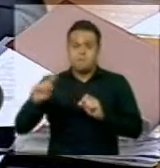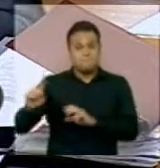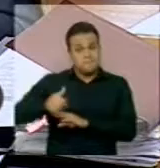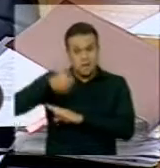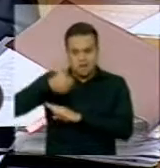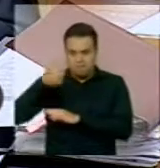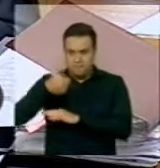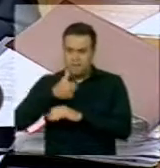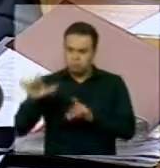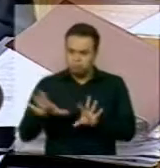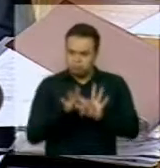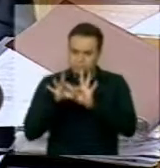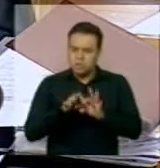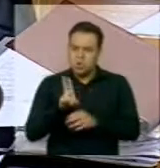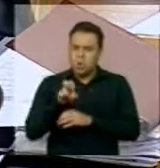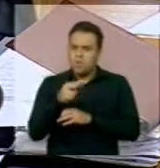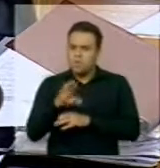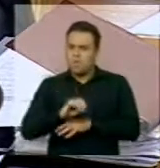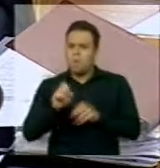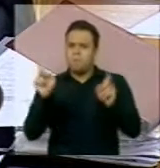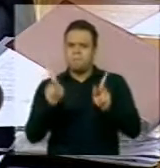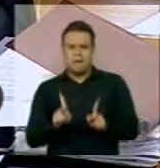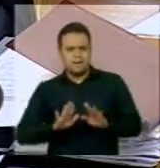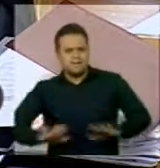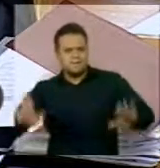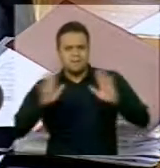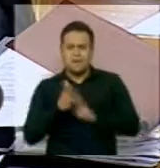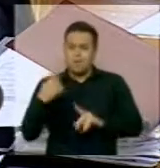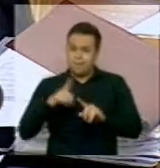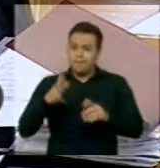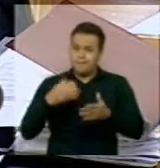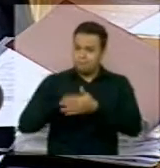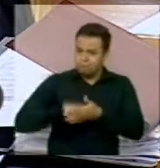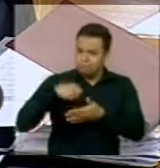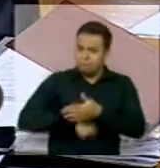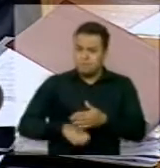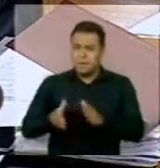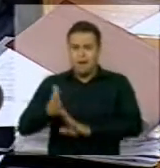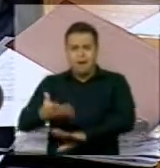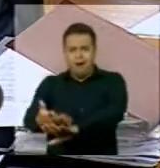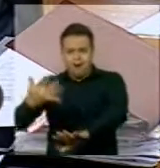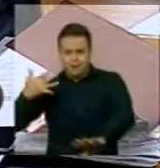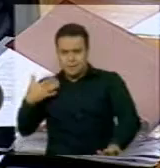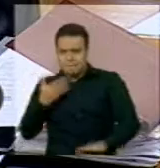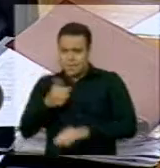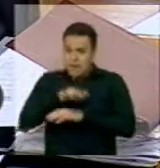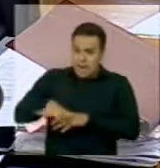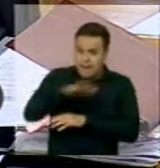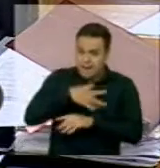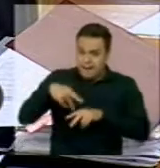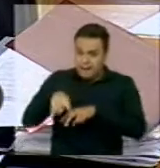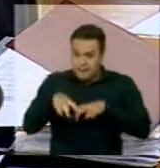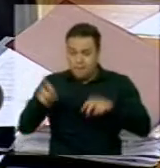uma união pacífica que se pretende há muito, muito tempo no campo brasileiro, permitiríamos uma